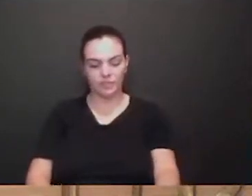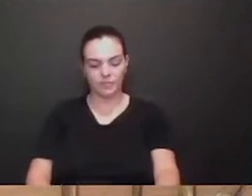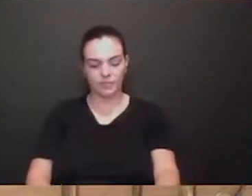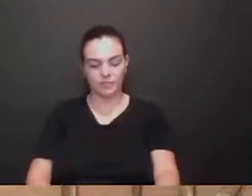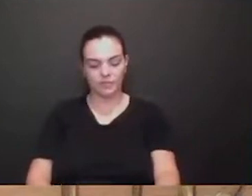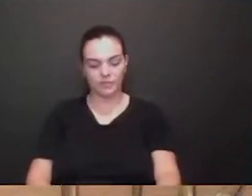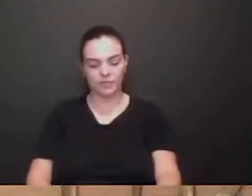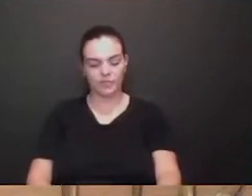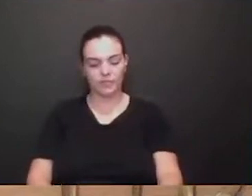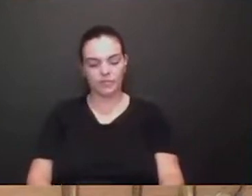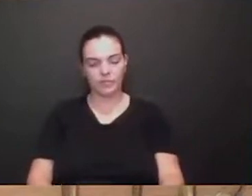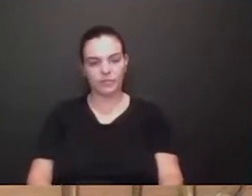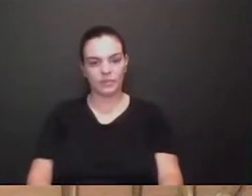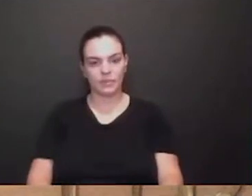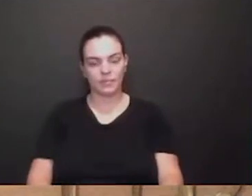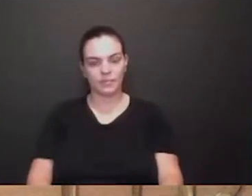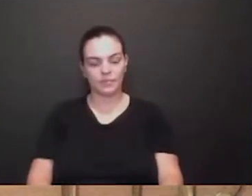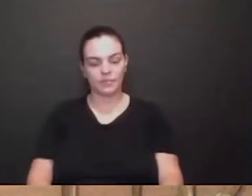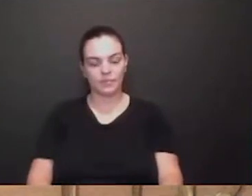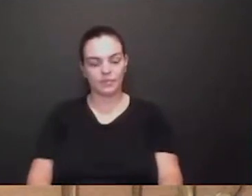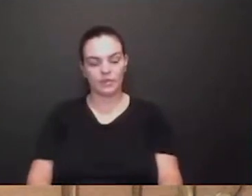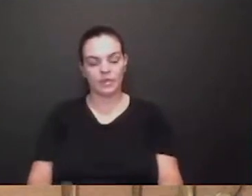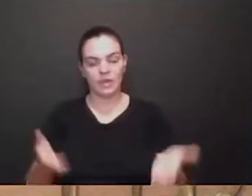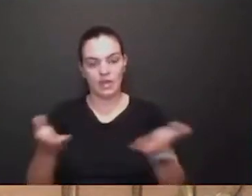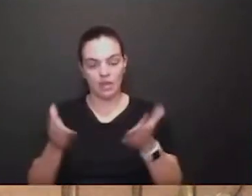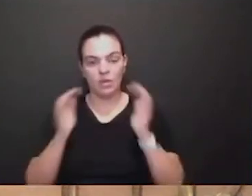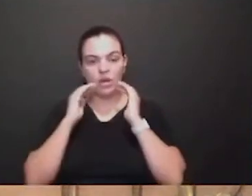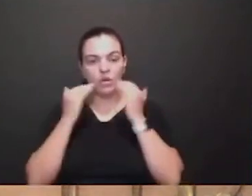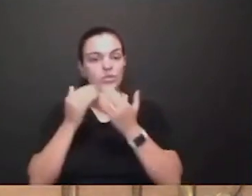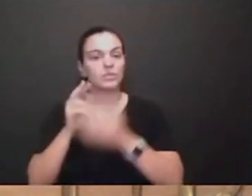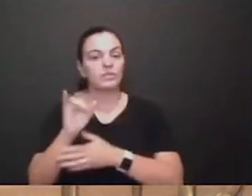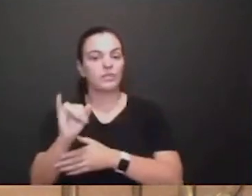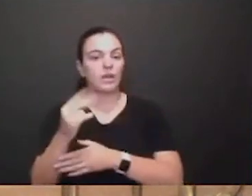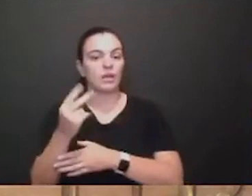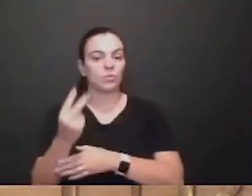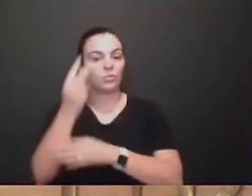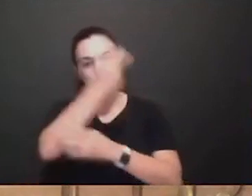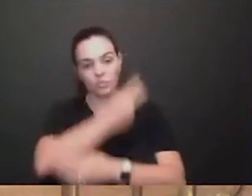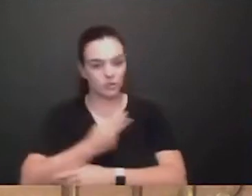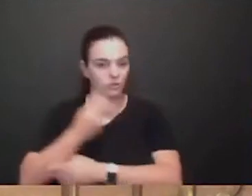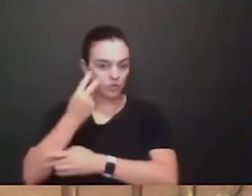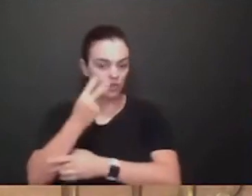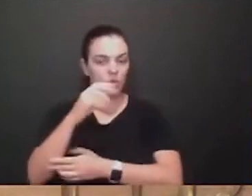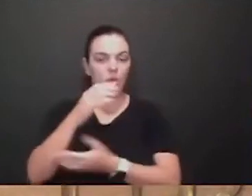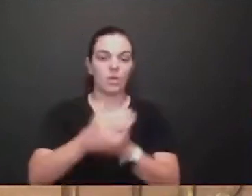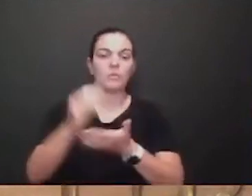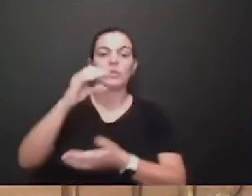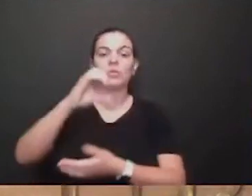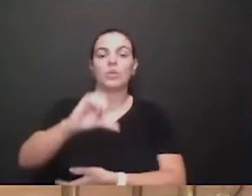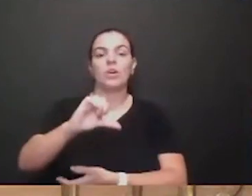desta audiência, que terá a duração de 2 horas. Nós iniciamos às 9 horas e 35